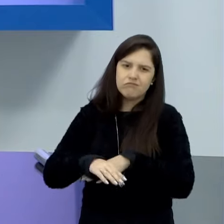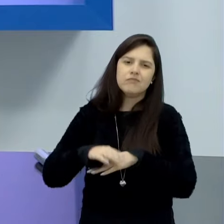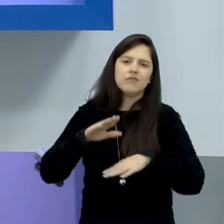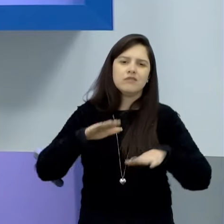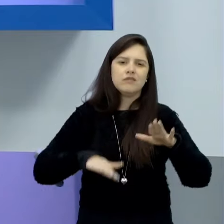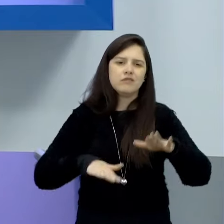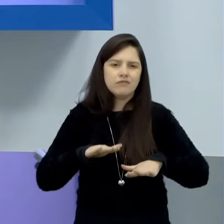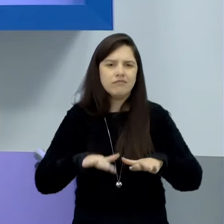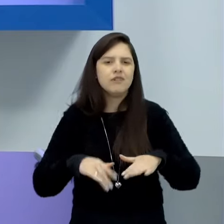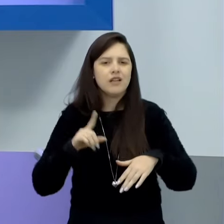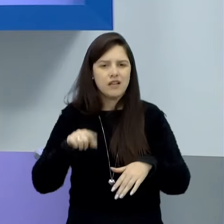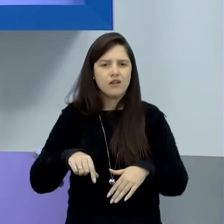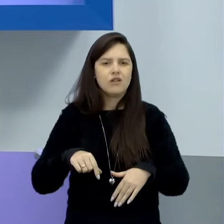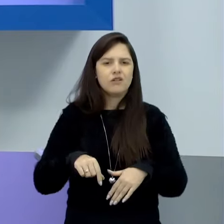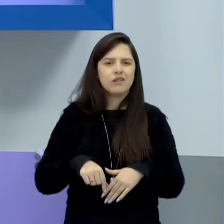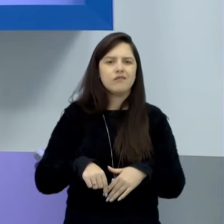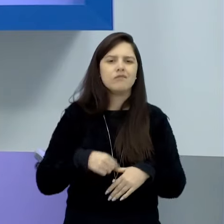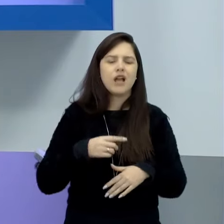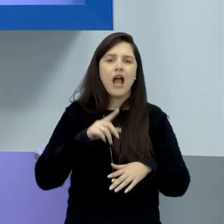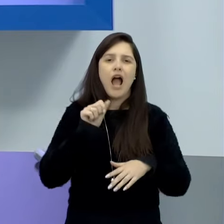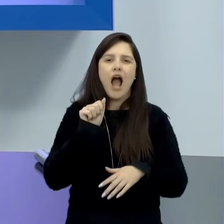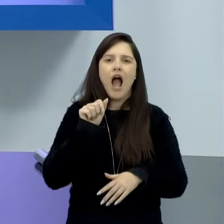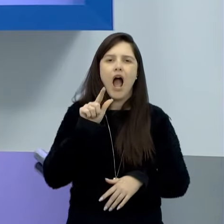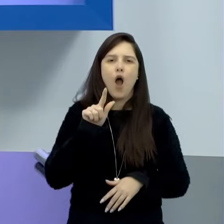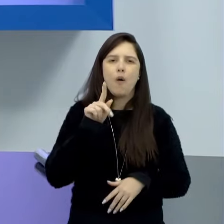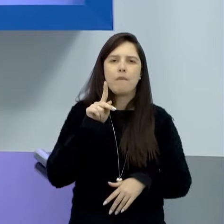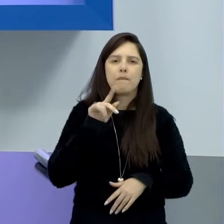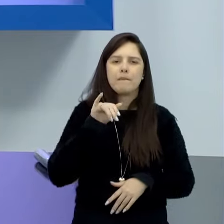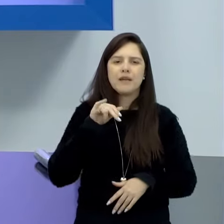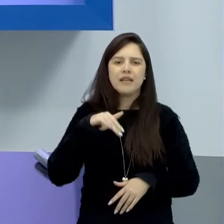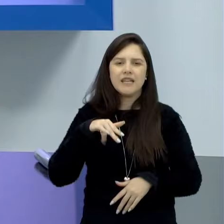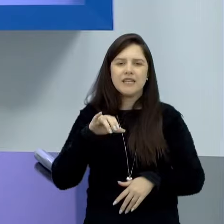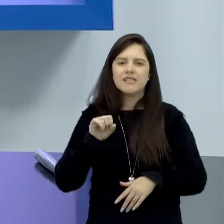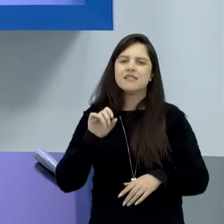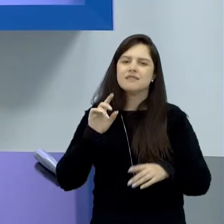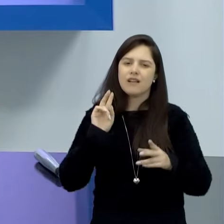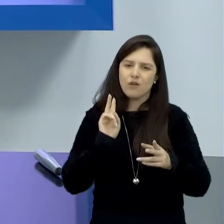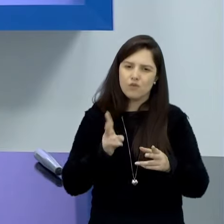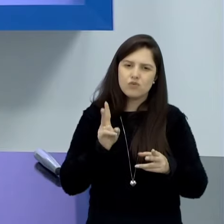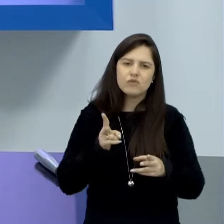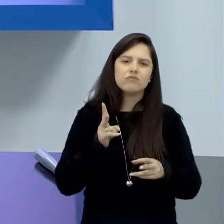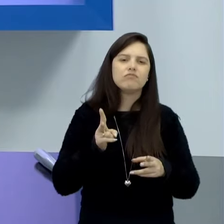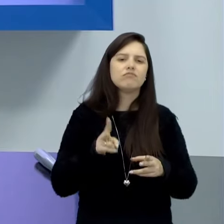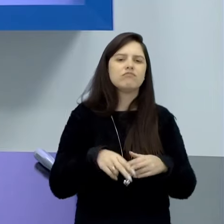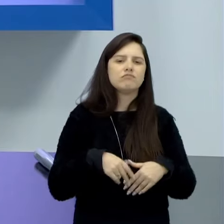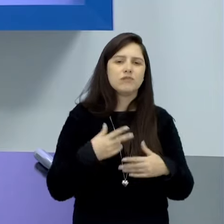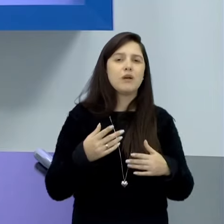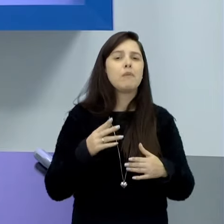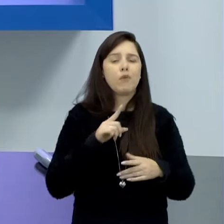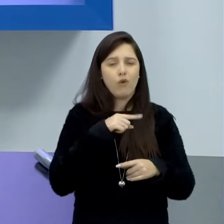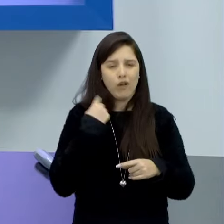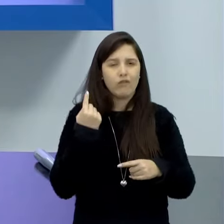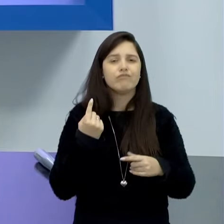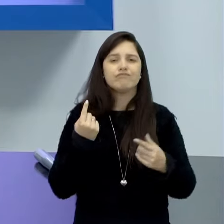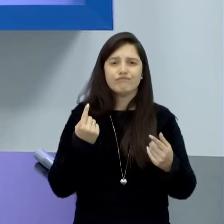Verdes, que é um alpinista que estava usando botas verdes, ele morreu no trajeto e ele virou como